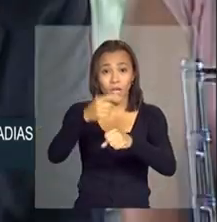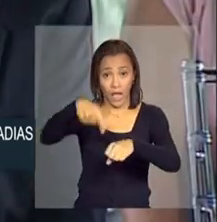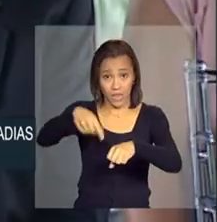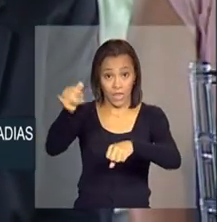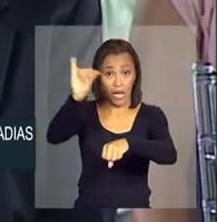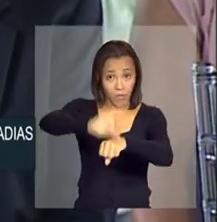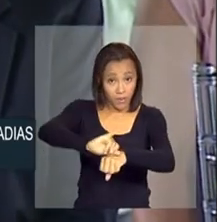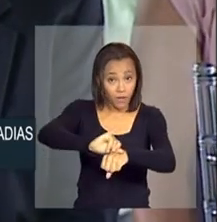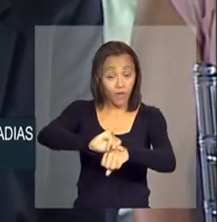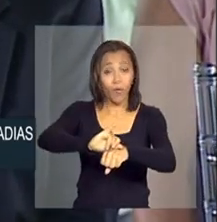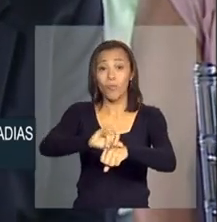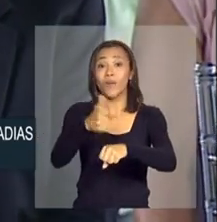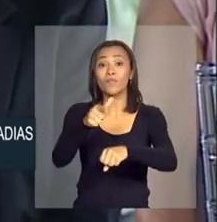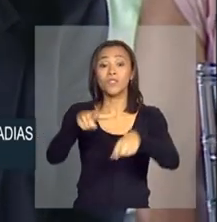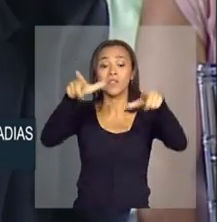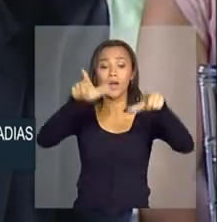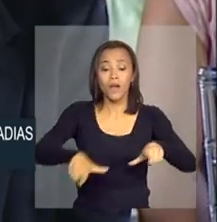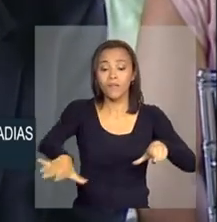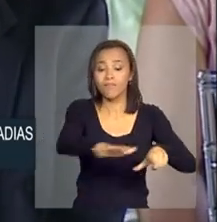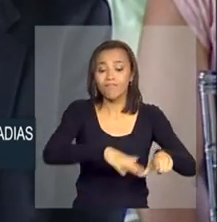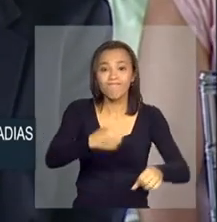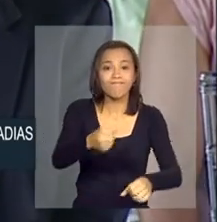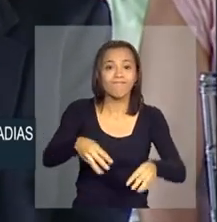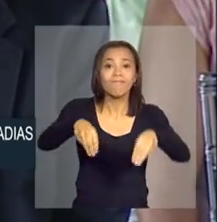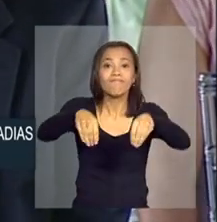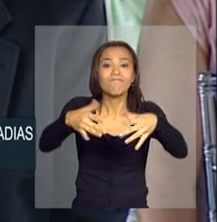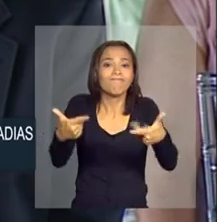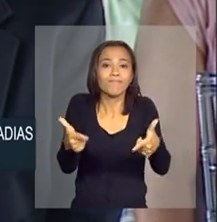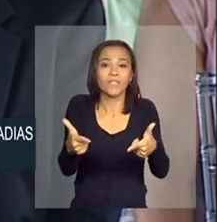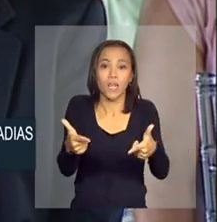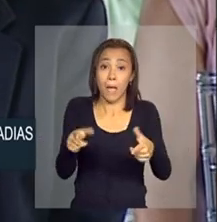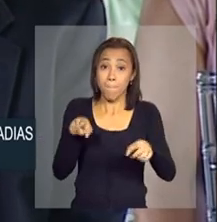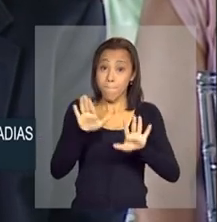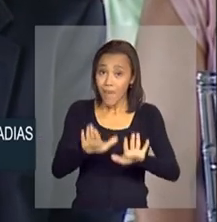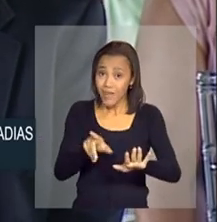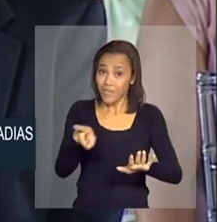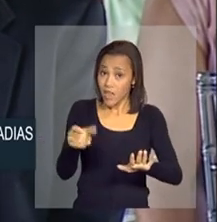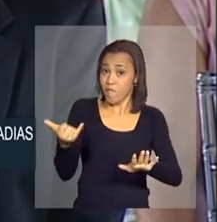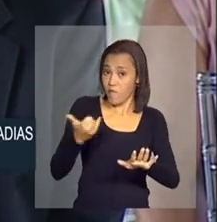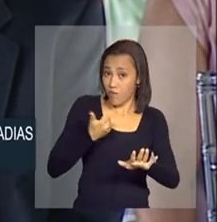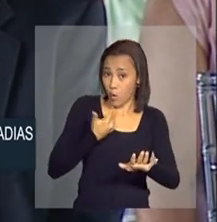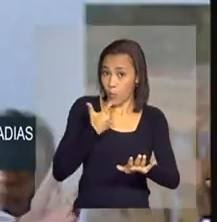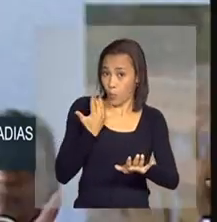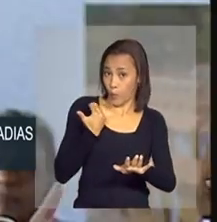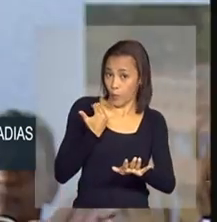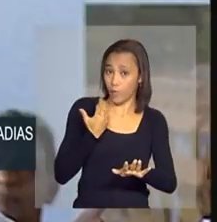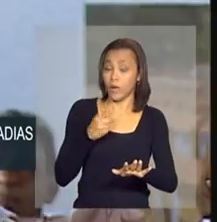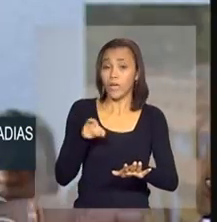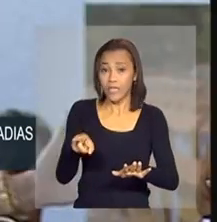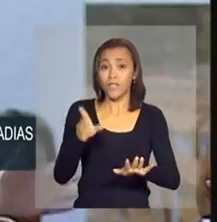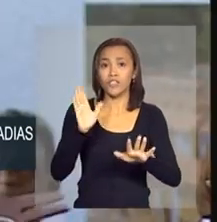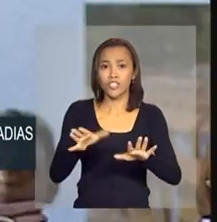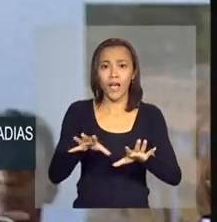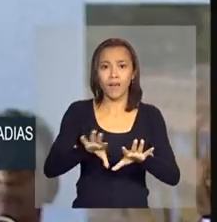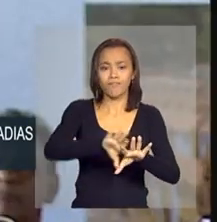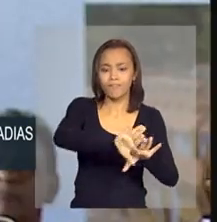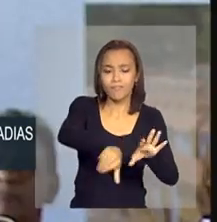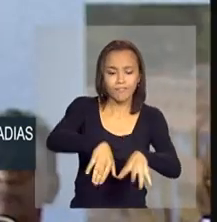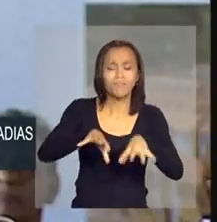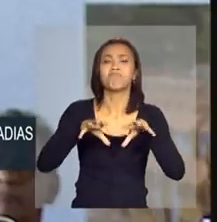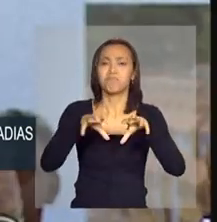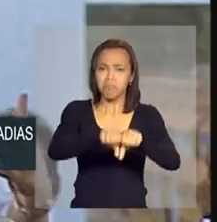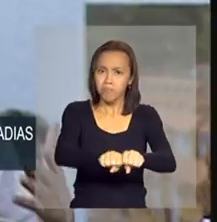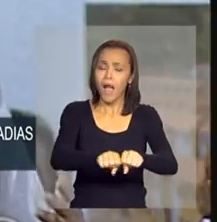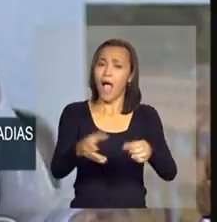não tinha terreno Governador me disse há pouco que ele desapropriou o terreno